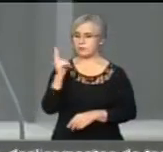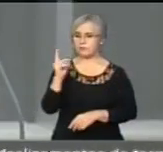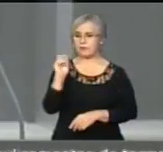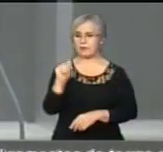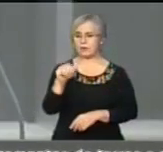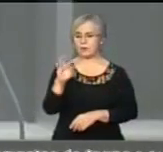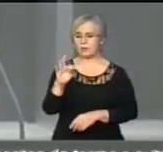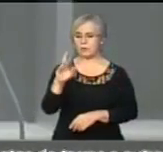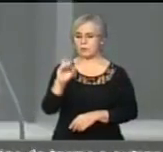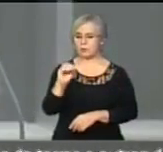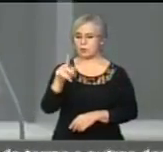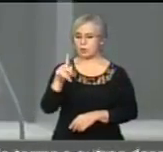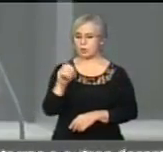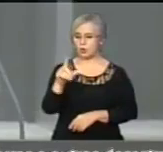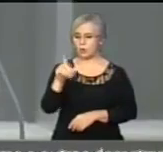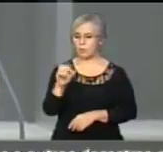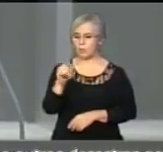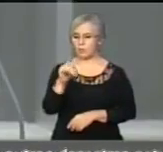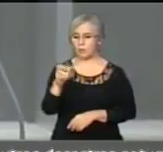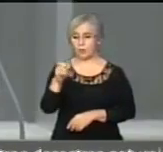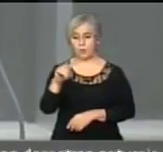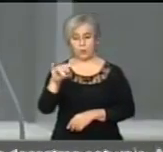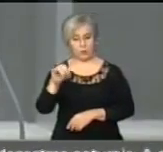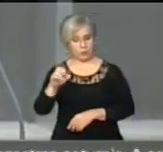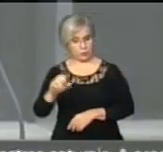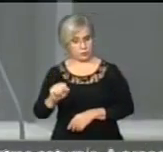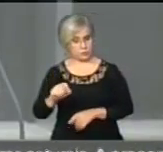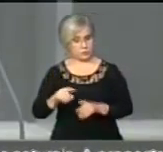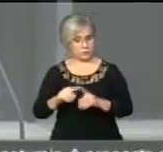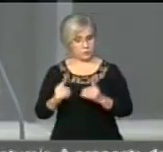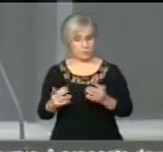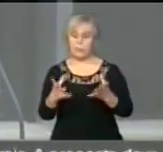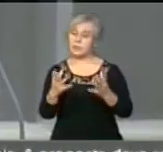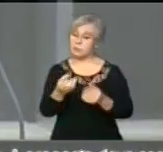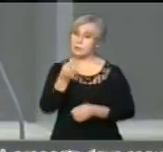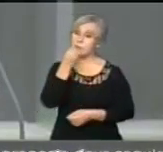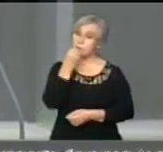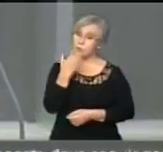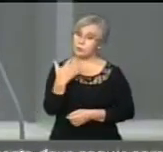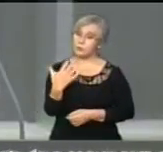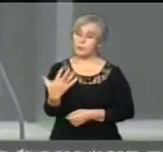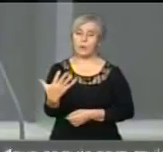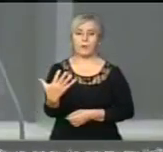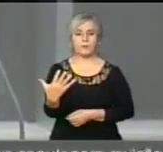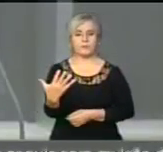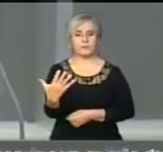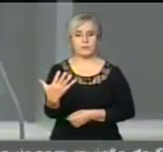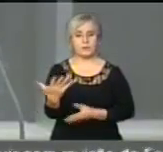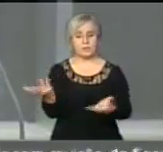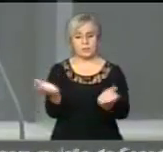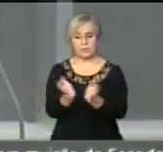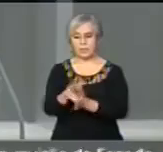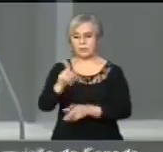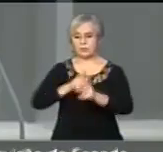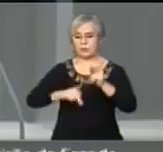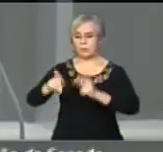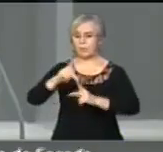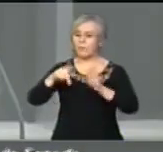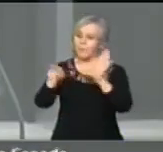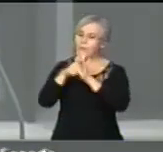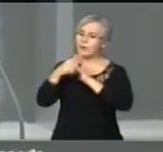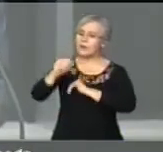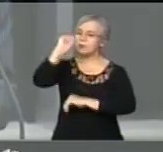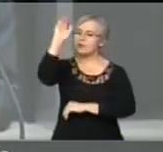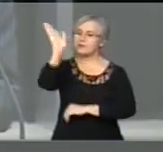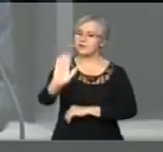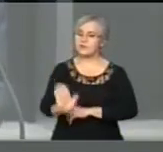vitais, ela tantas vezes é nefasta, mas é muito bom que essa população brasileira,